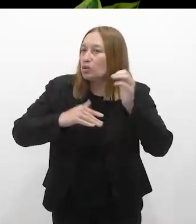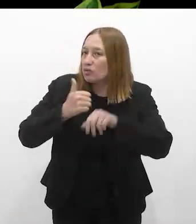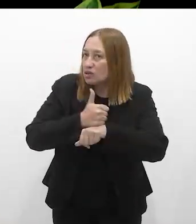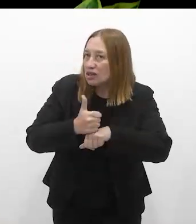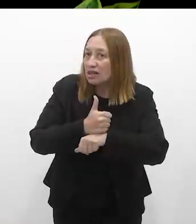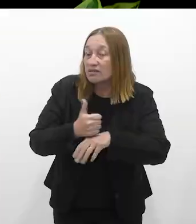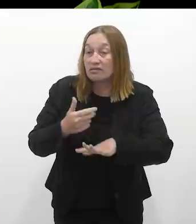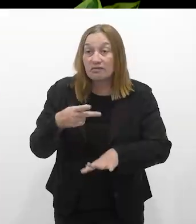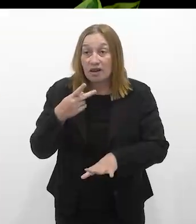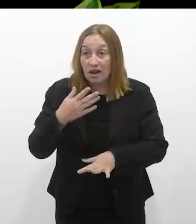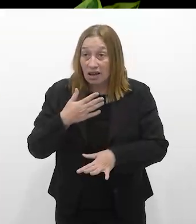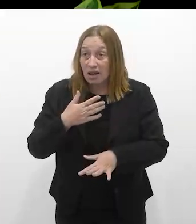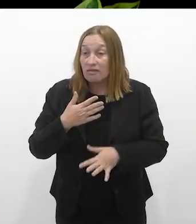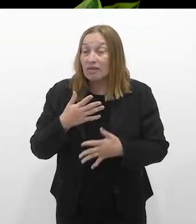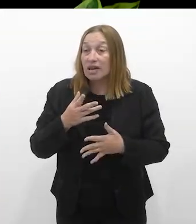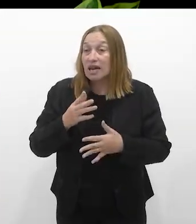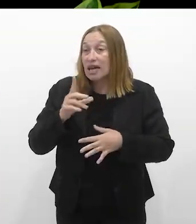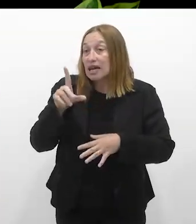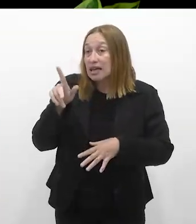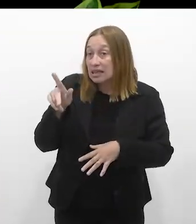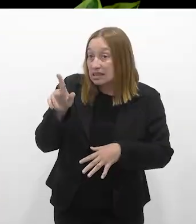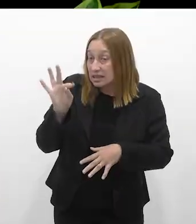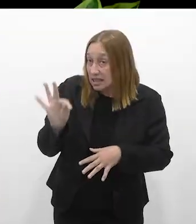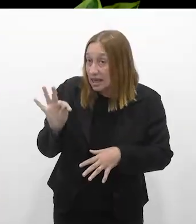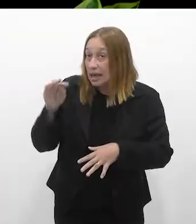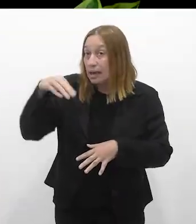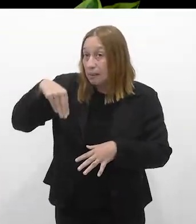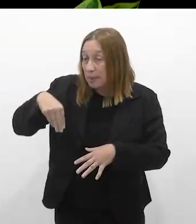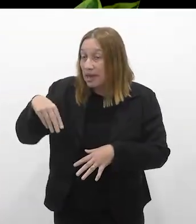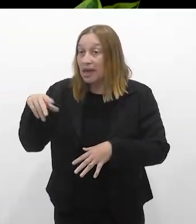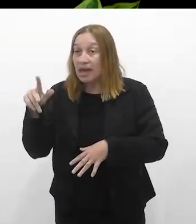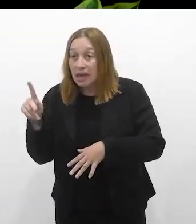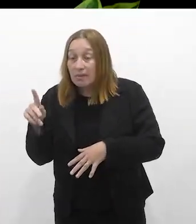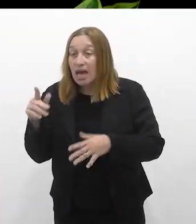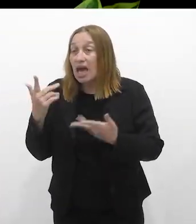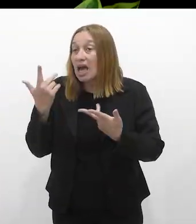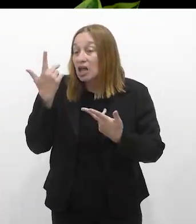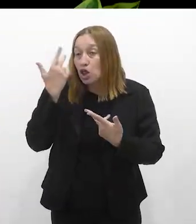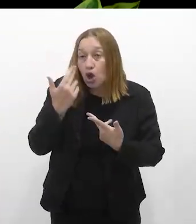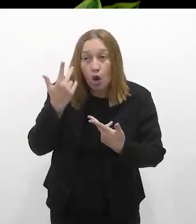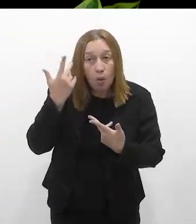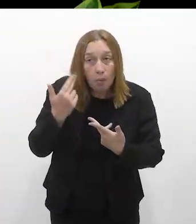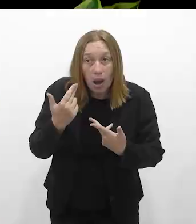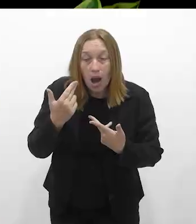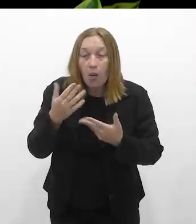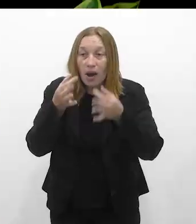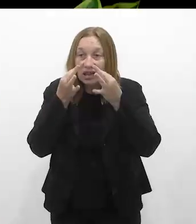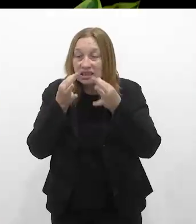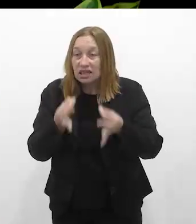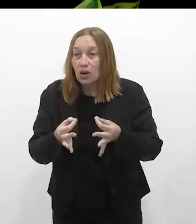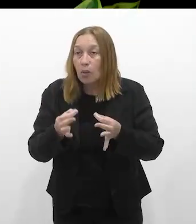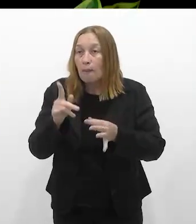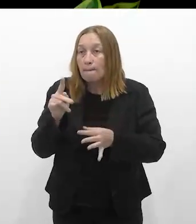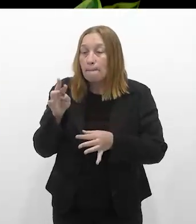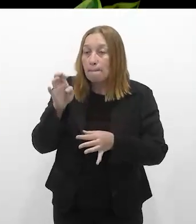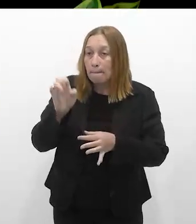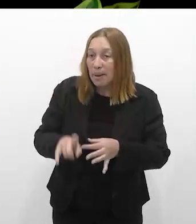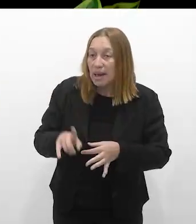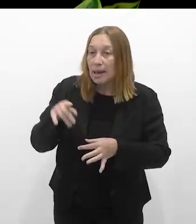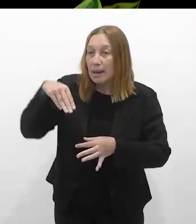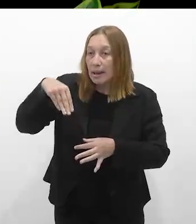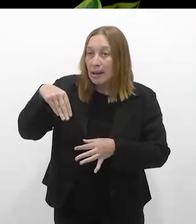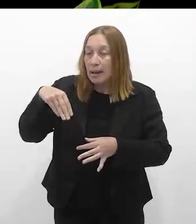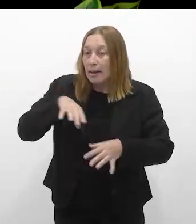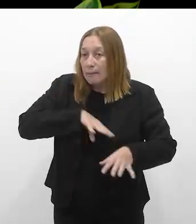os profissionais falavam para mim que era TPM, era do meu organismo, era uma tensão pré-menstrual, e